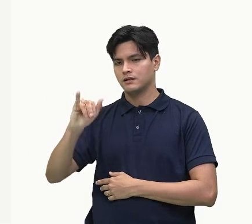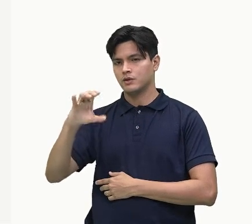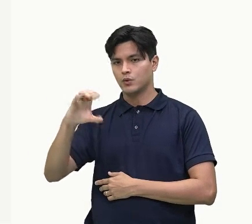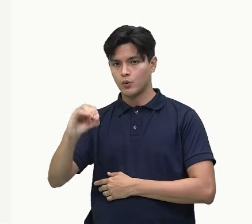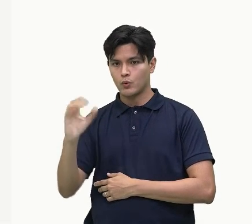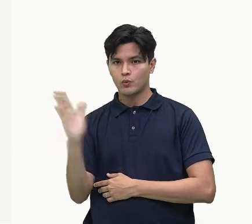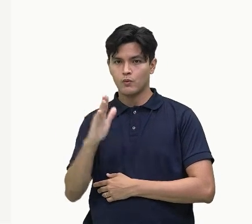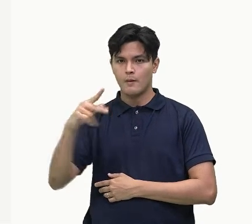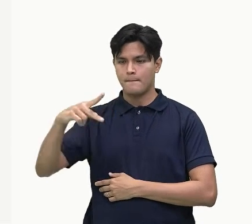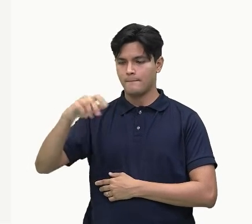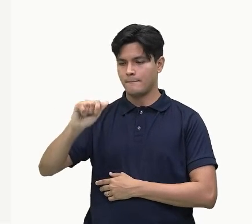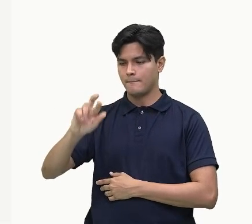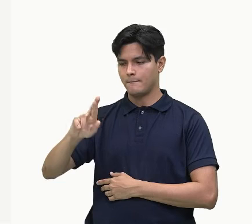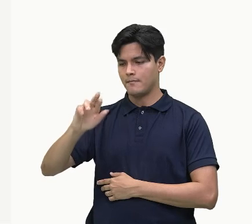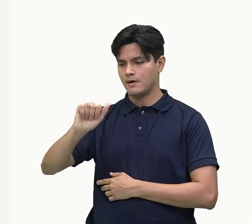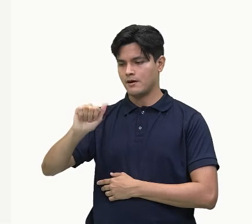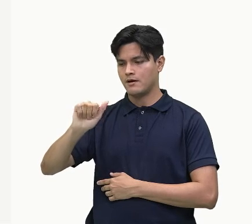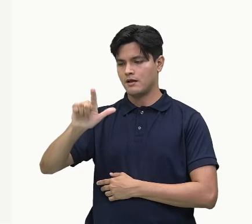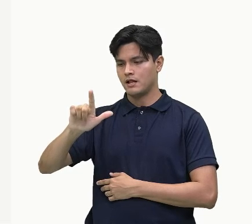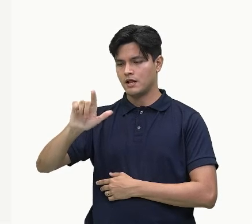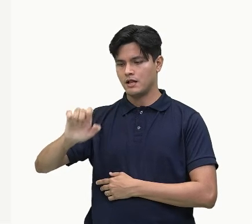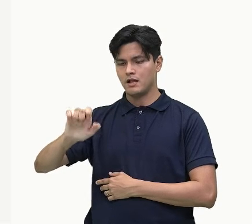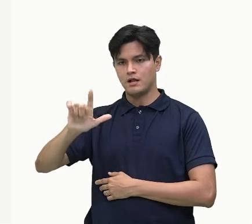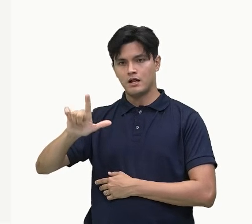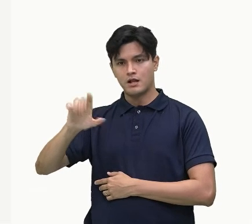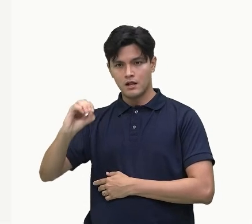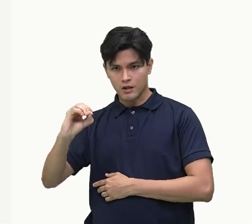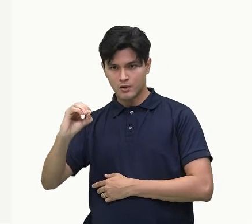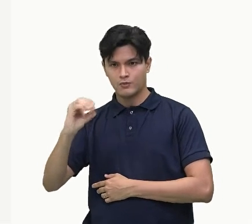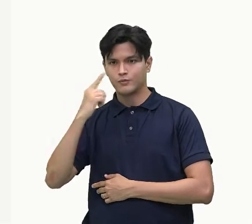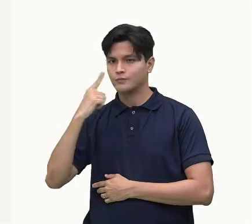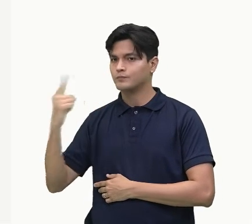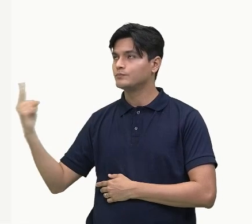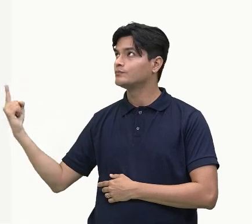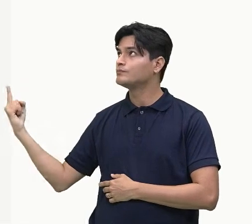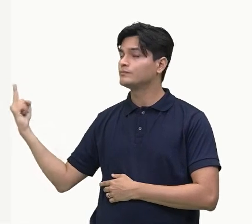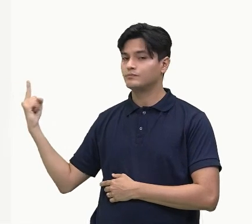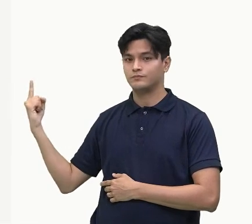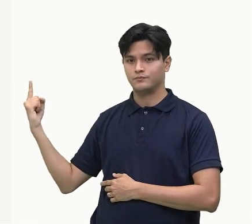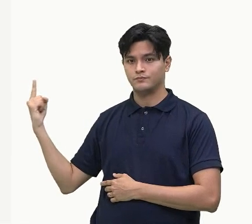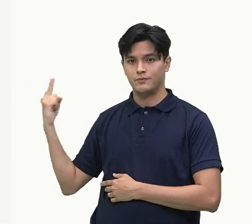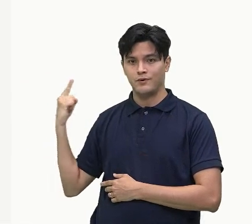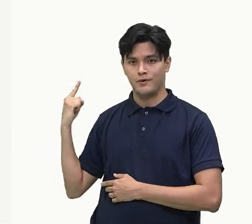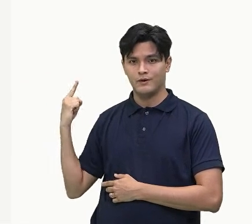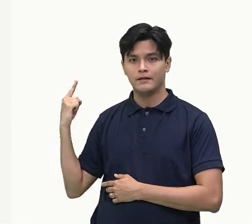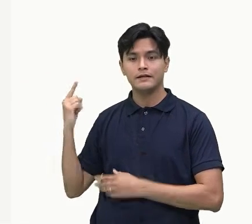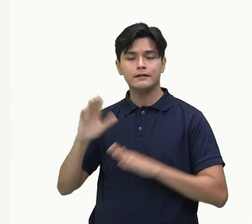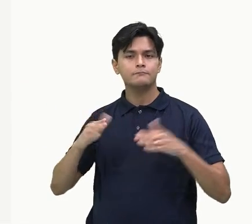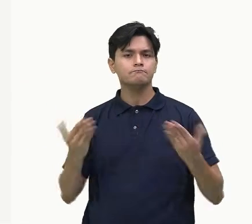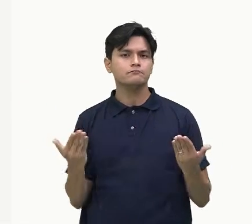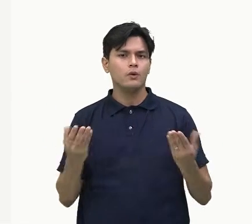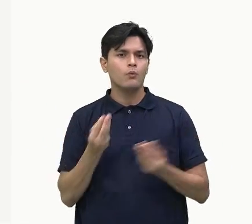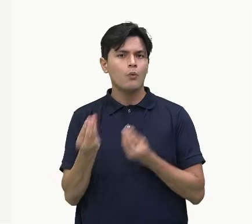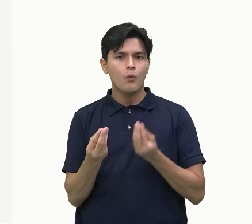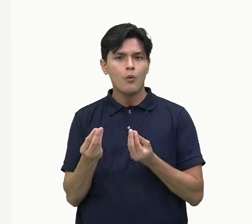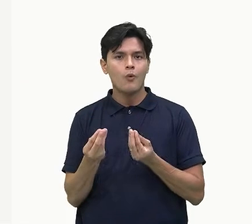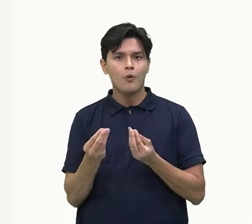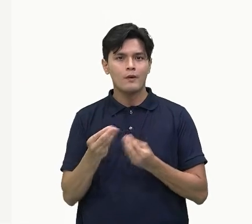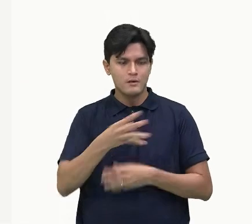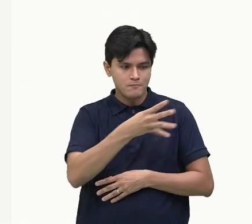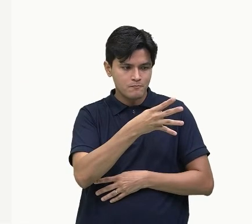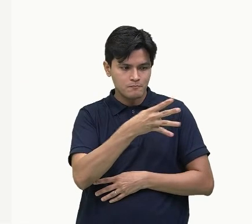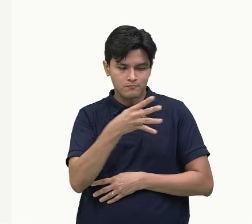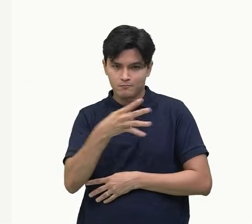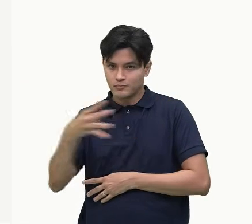imagem, né? Em que os raios de luz, eles nem divergem, nem convergem. Eles são paralelos